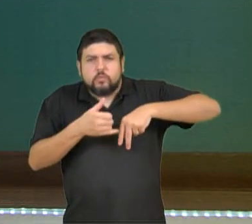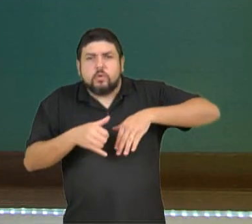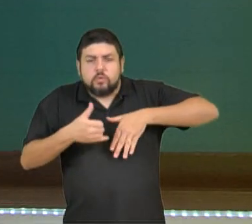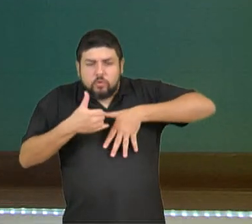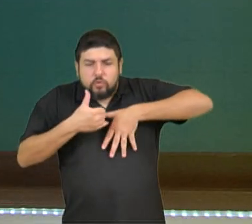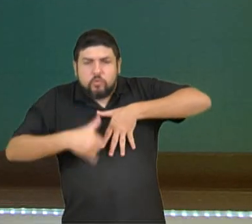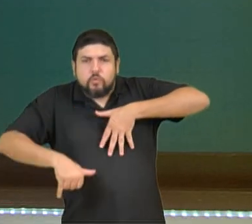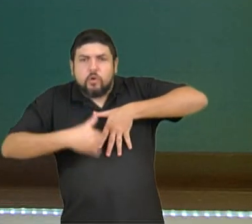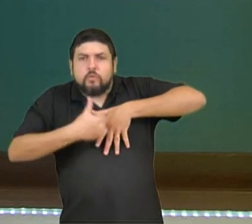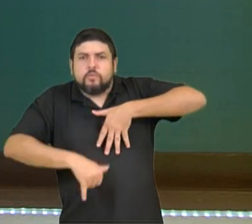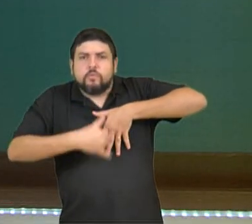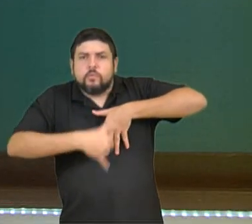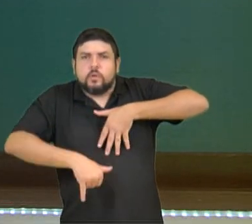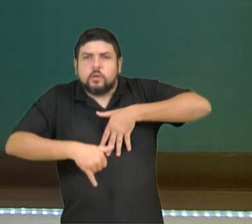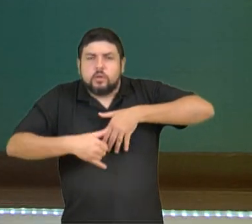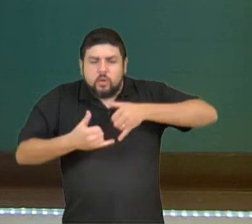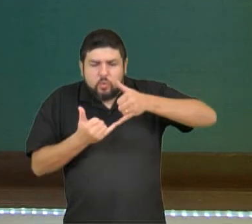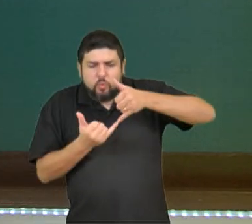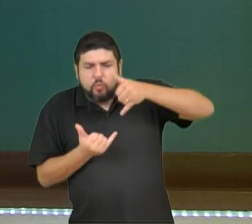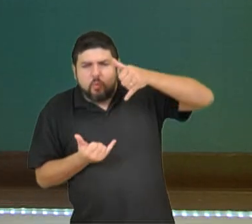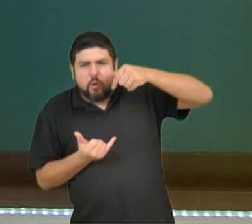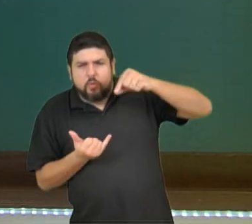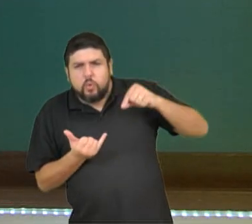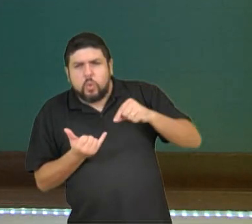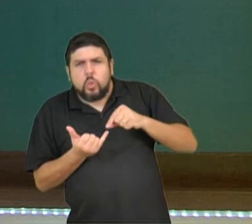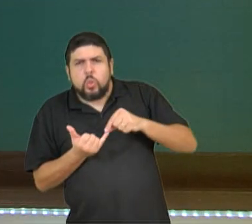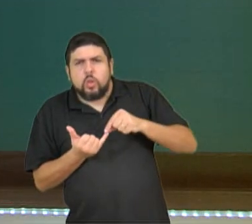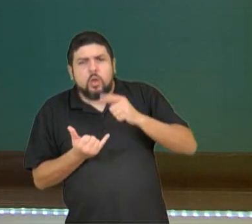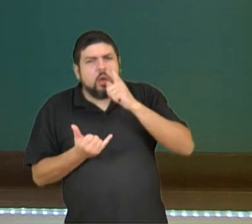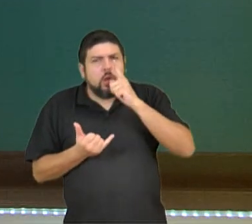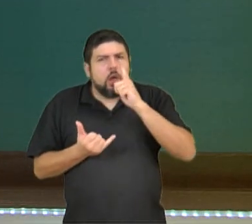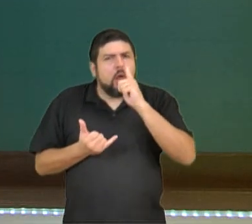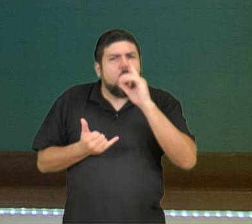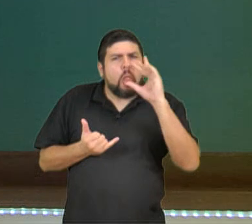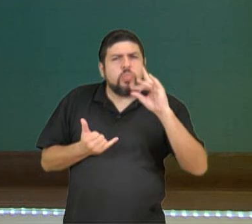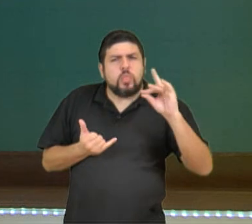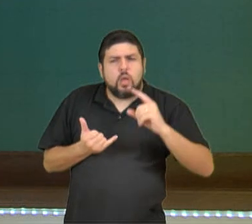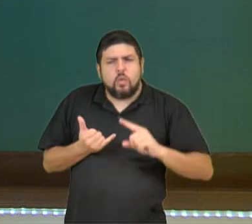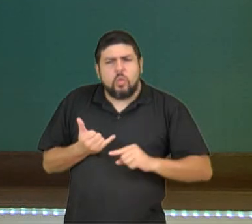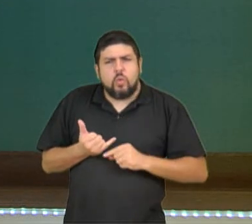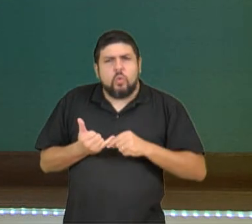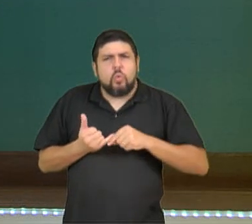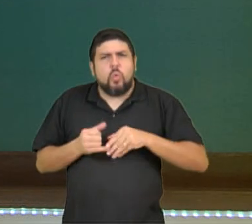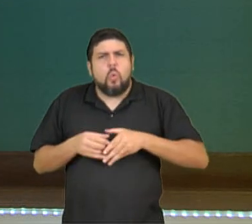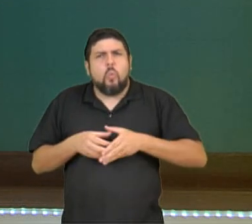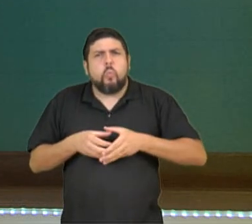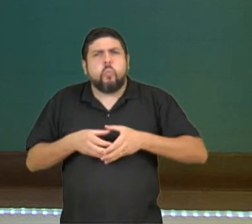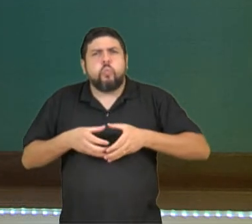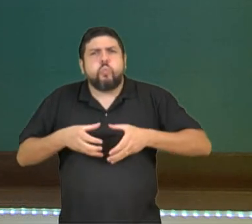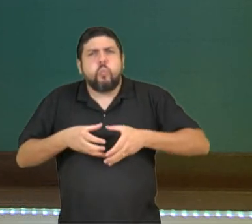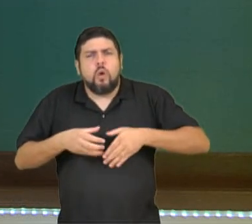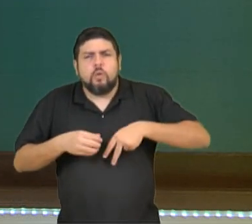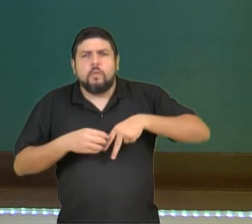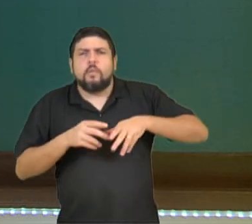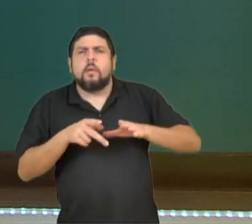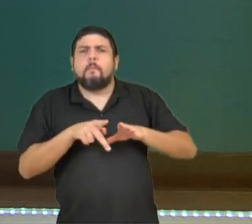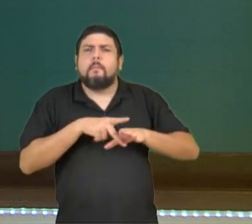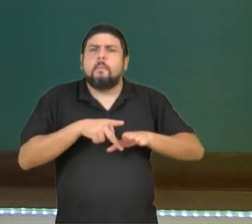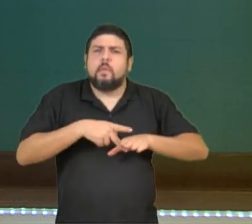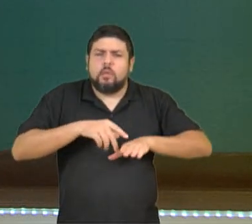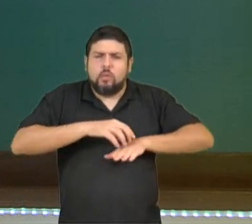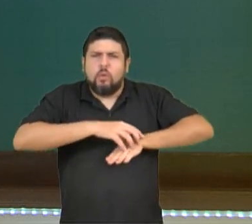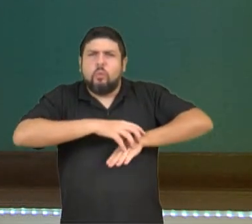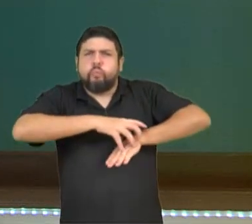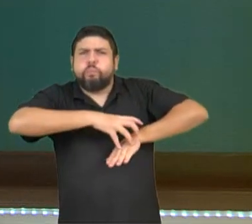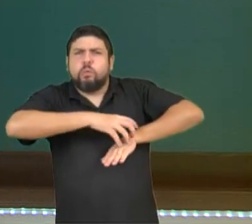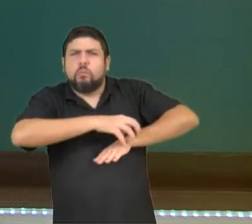ali vão obstruir a passagem da linfa, o que vai causar esse acúmulo de linfa, né, nos vasos ali.